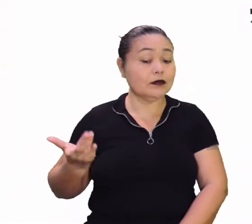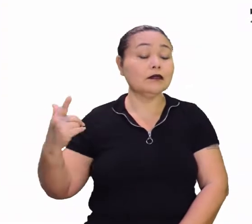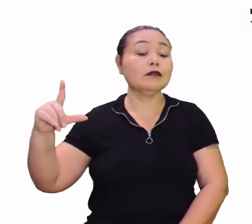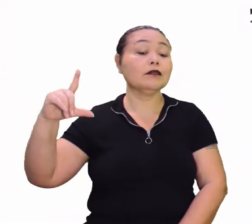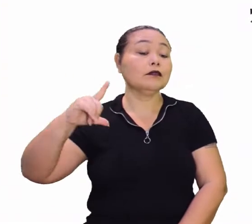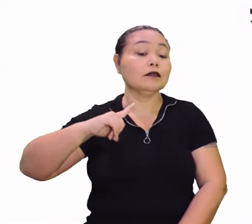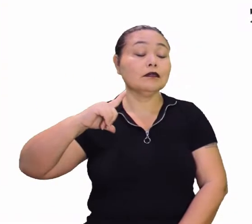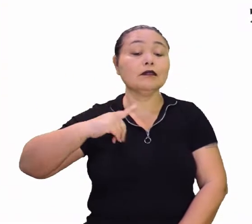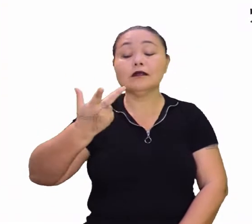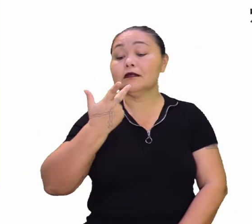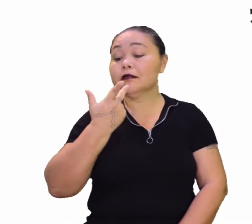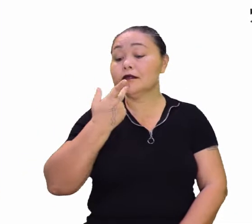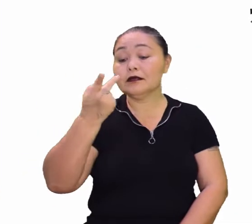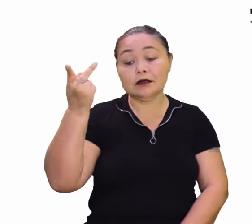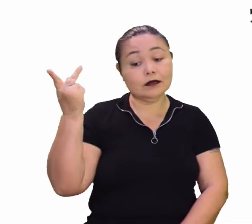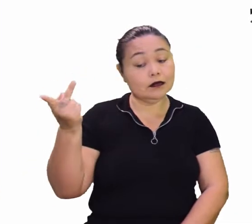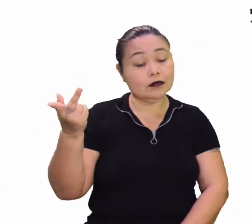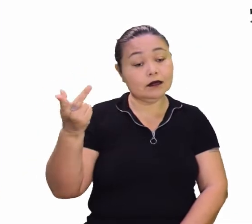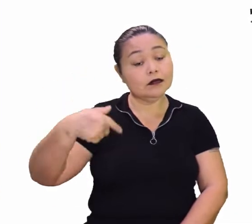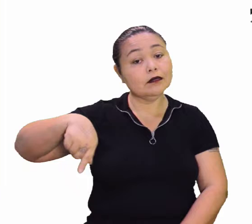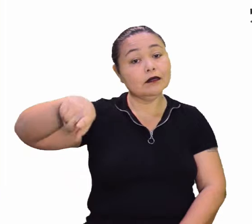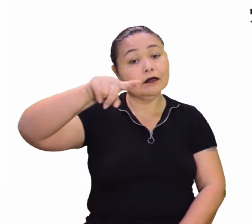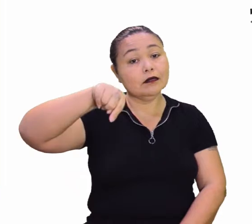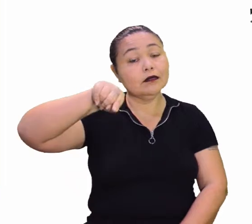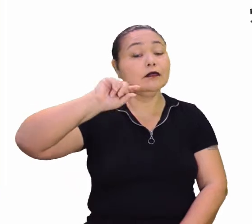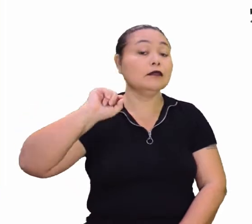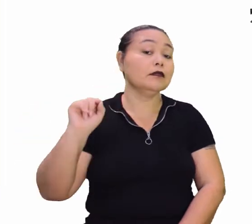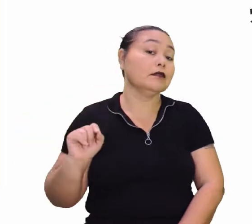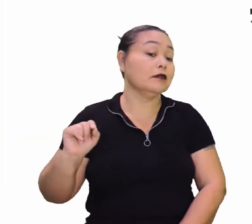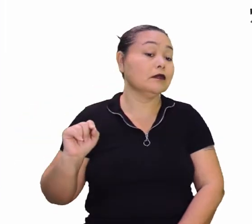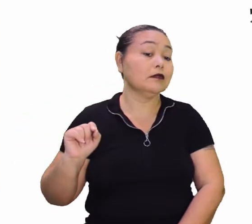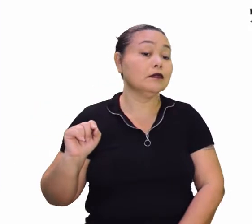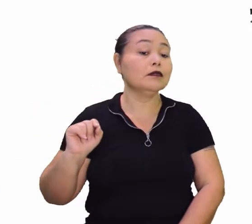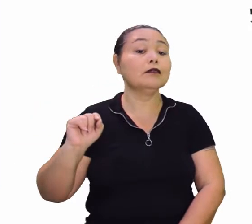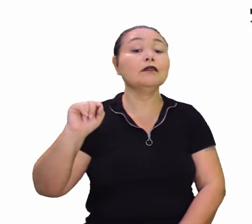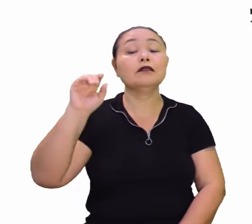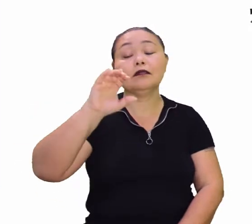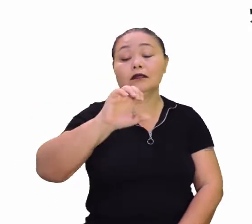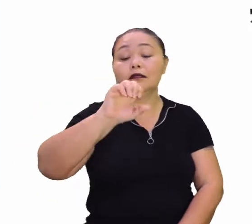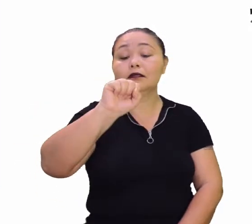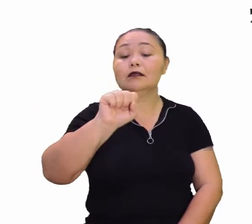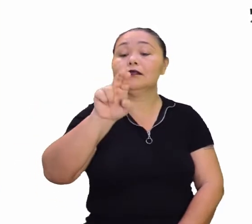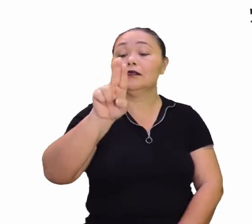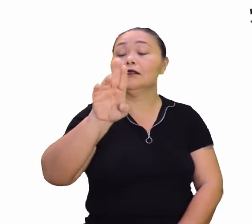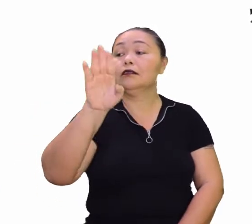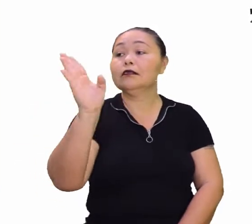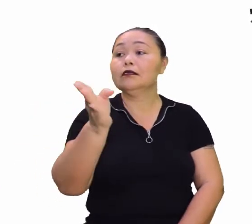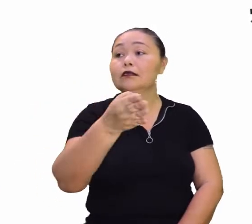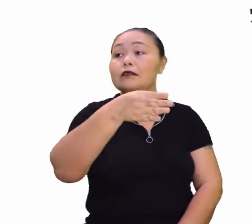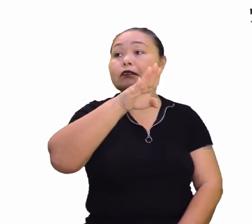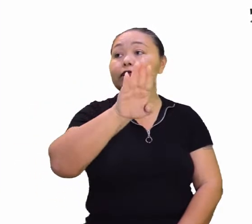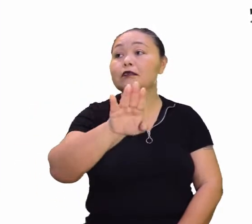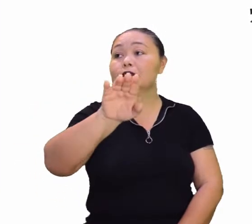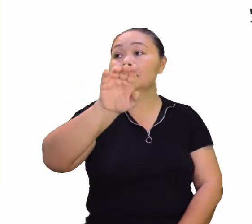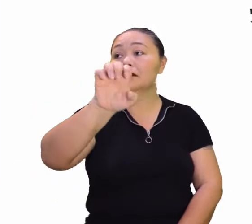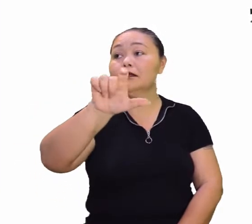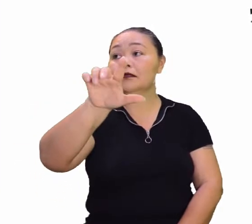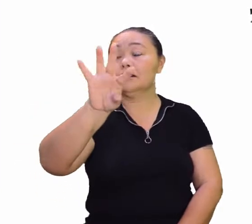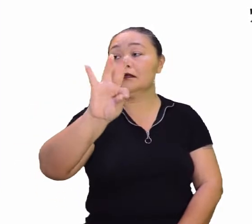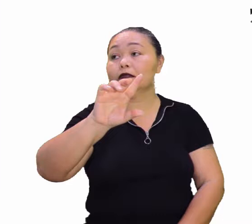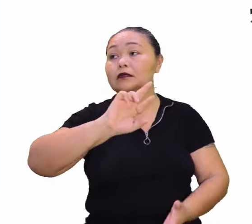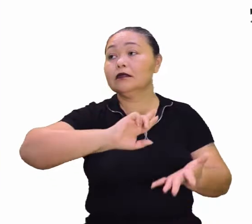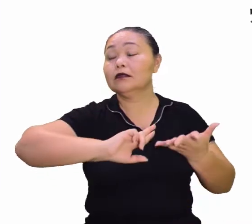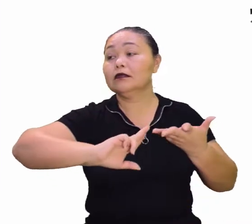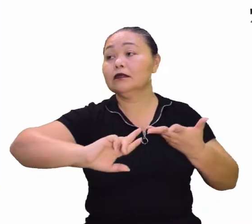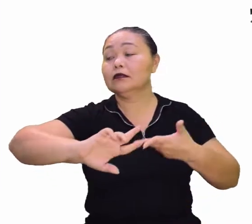nós falamos para vocês que esses Sunbelts, né? E falamos que são vários tipos de indústria. E tá